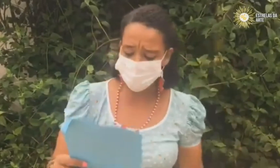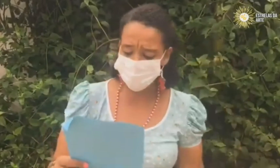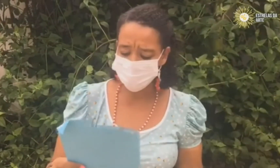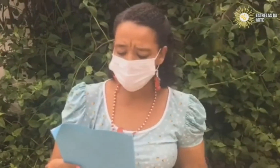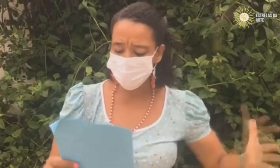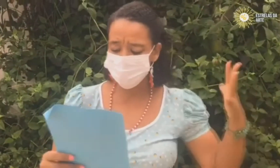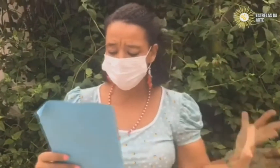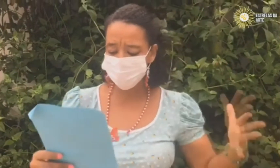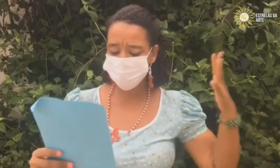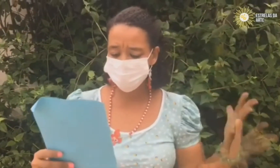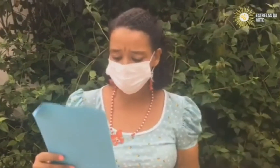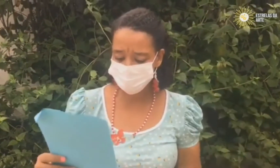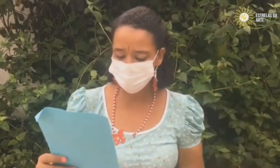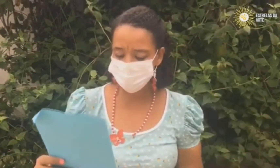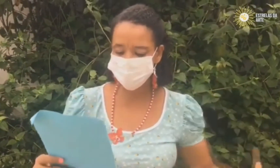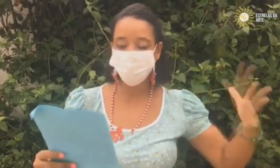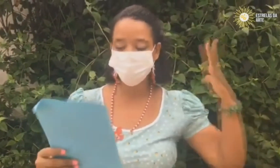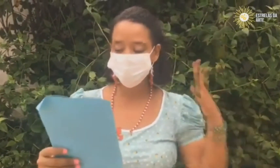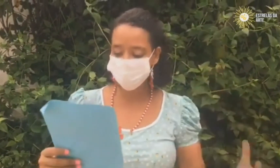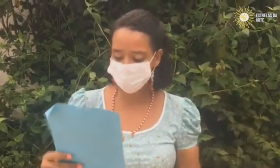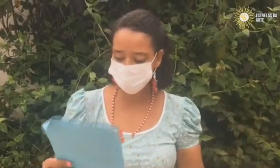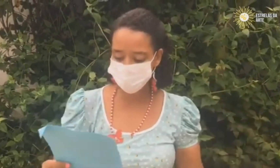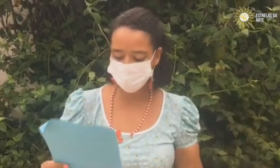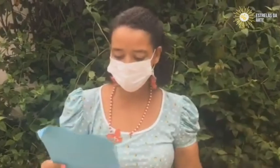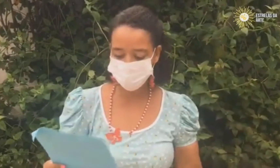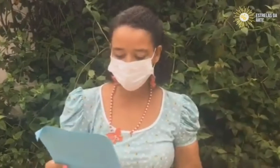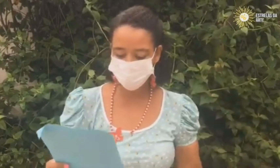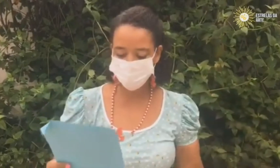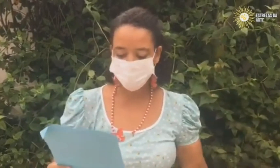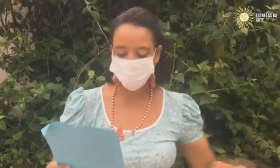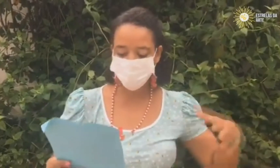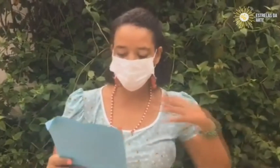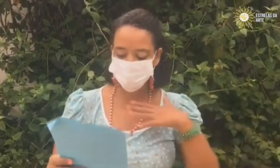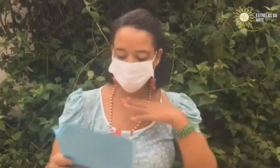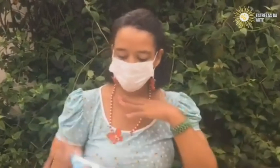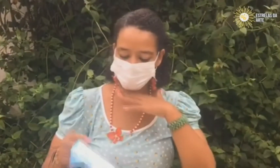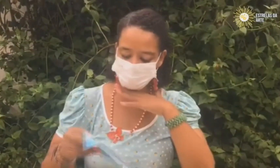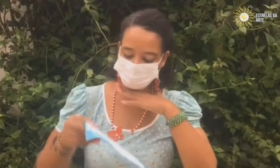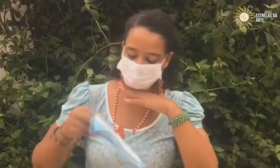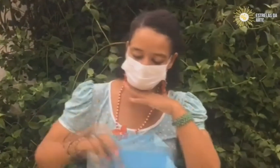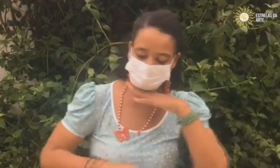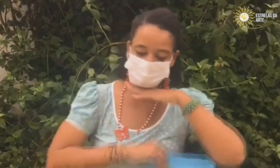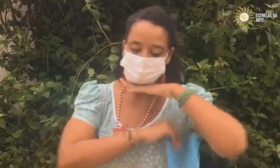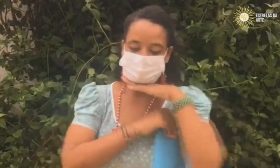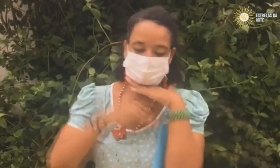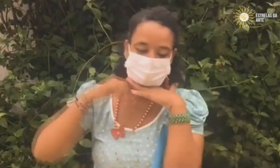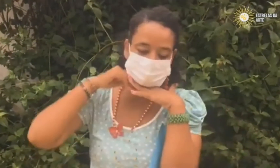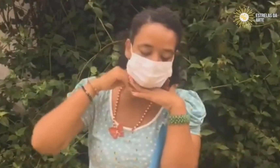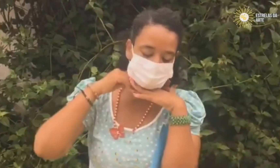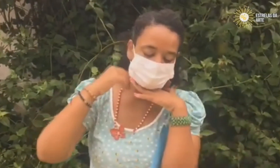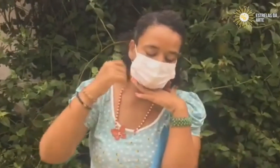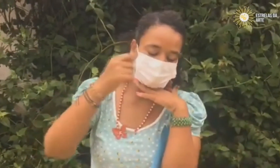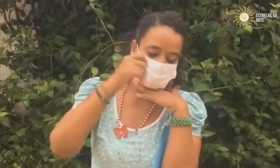Mas ele não dava atenção, estava sempre ocupado. E a menina ficava